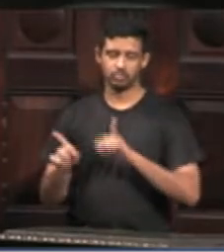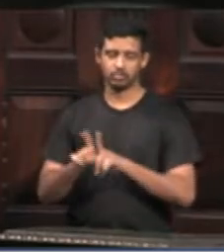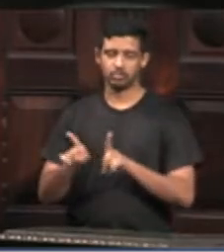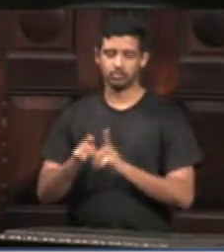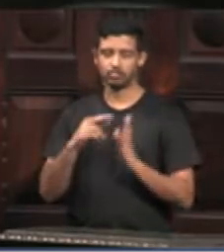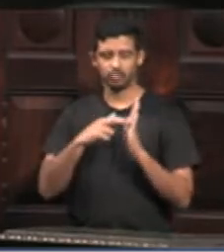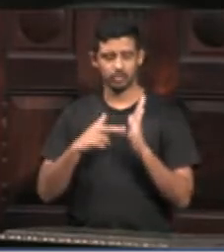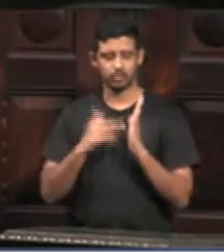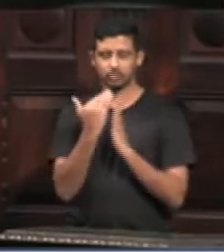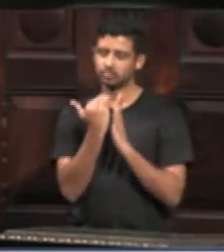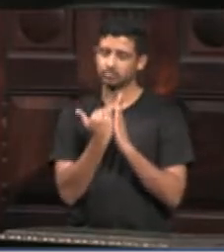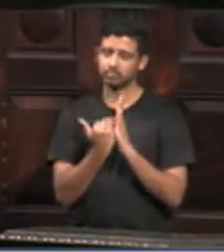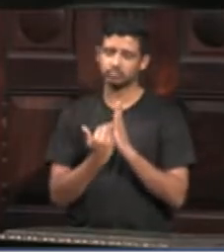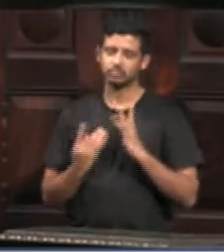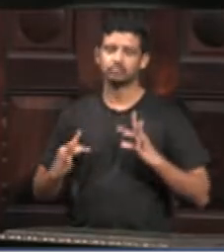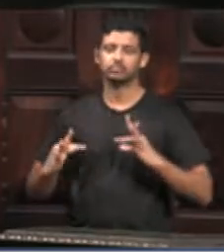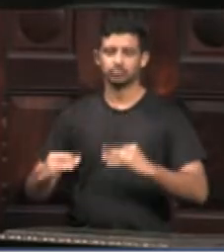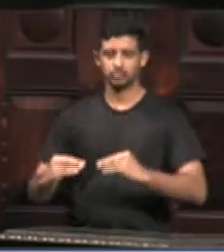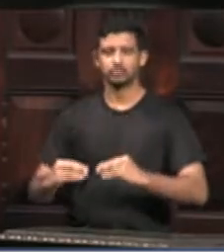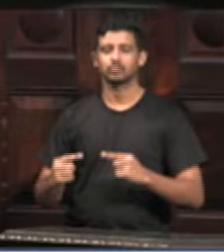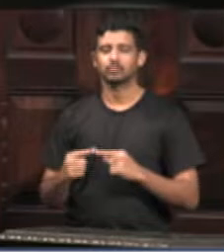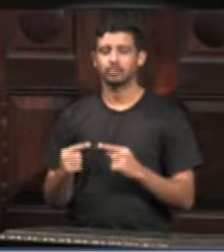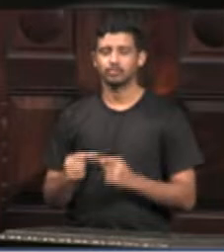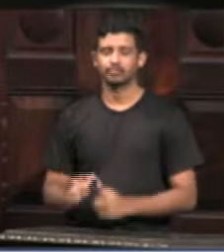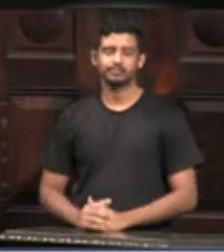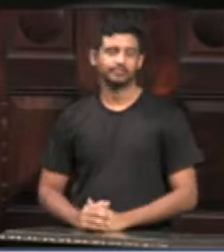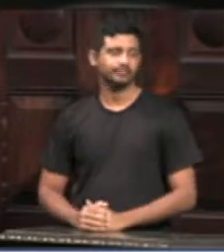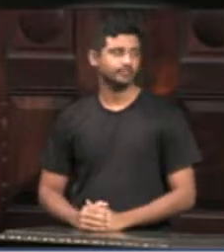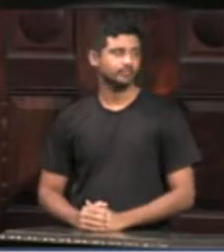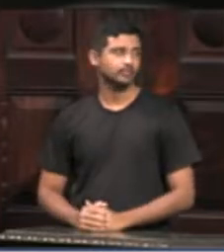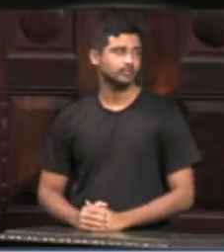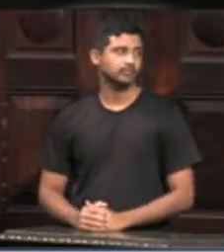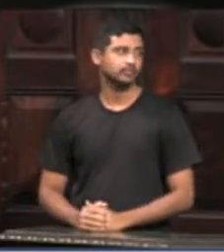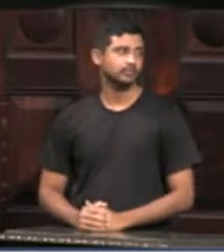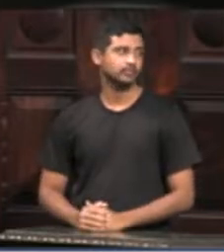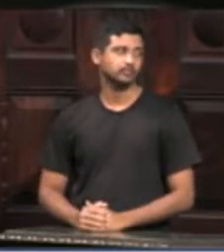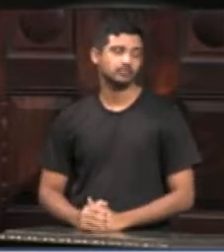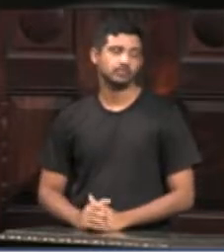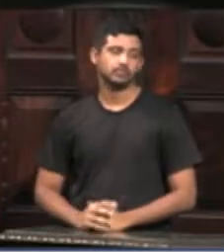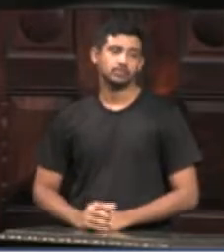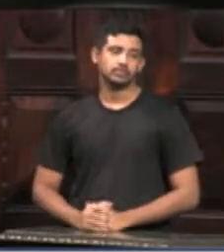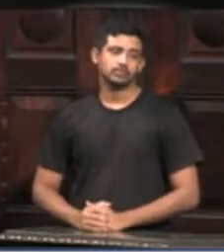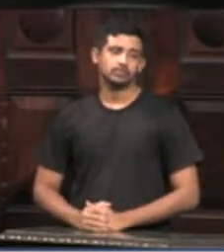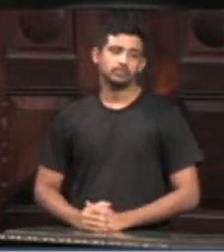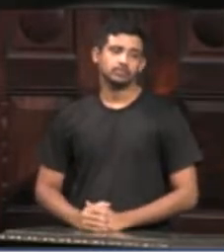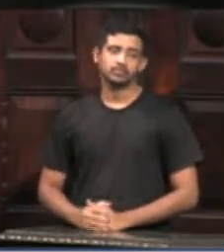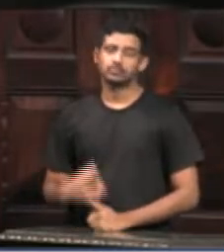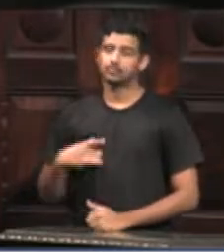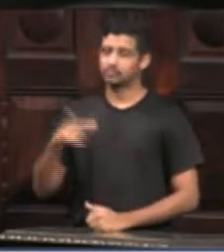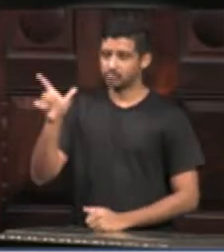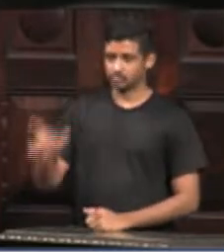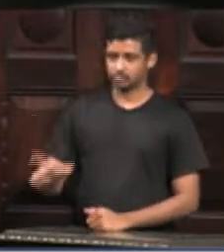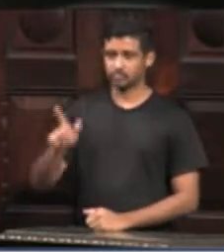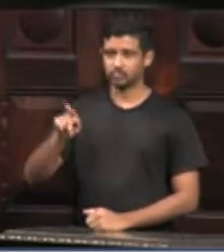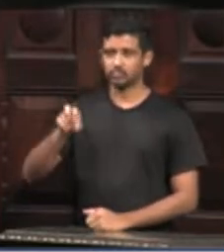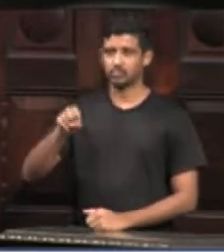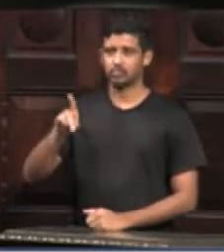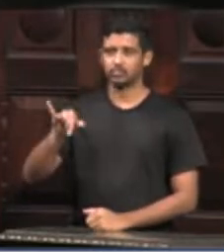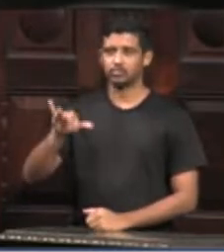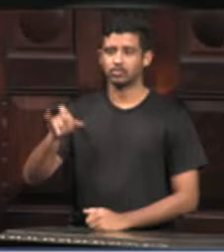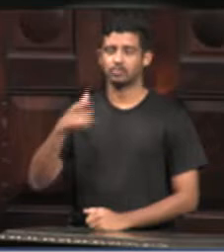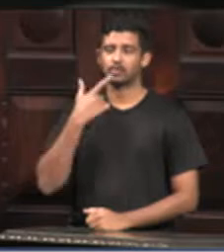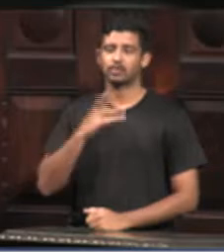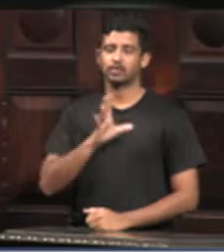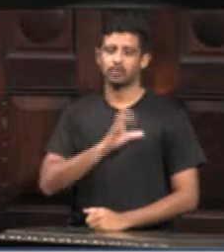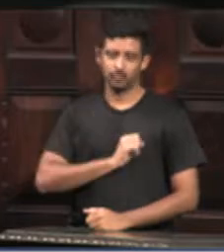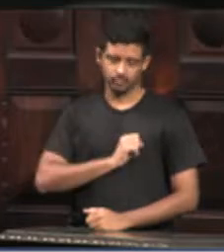regularização fundiária dos imóveis localizados nas comunidades denominadas Morro do Gonçalves e do Amor, no município de São João do Meriti, Rio de